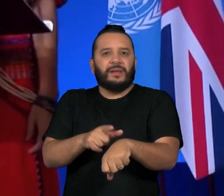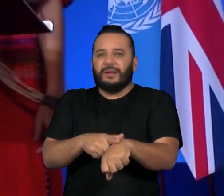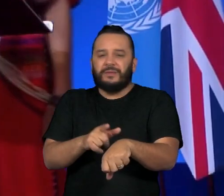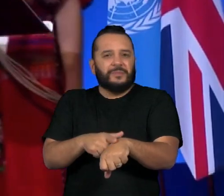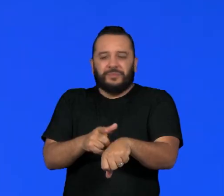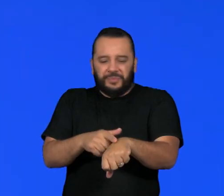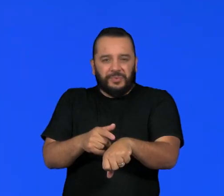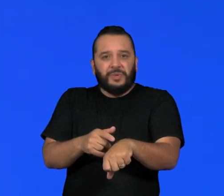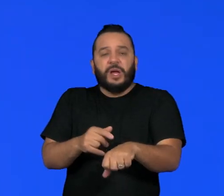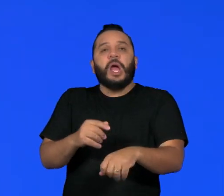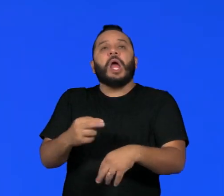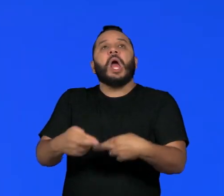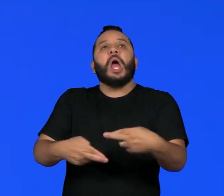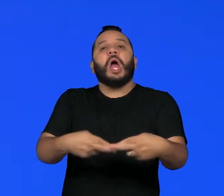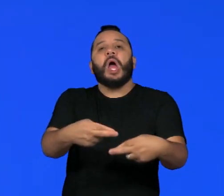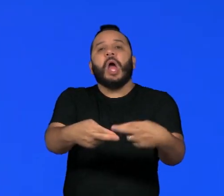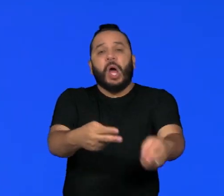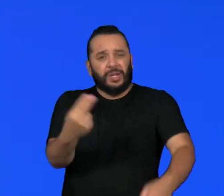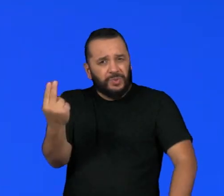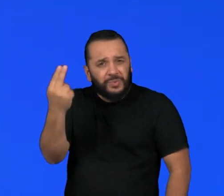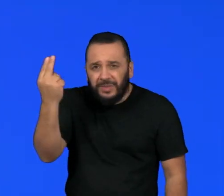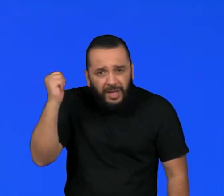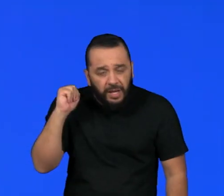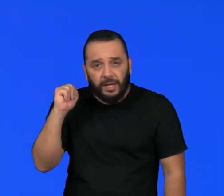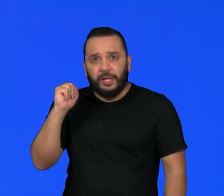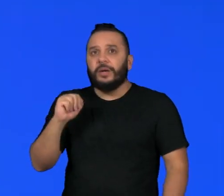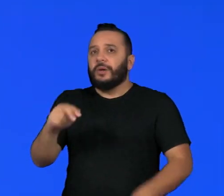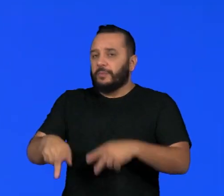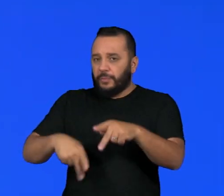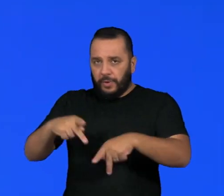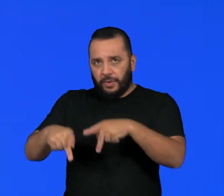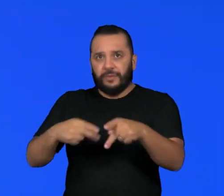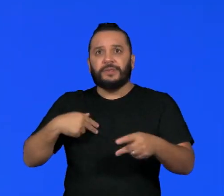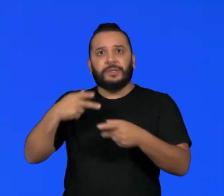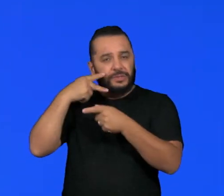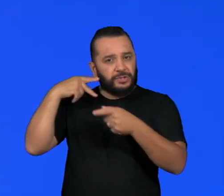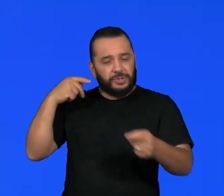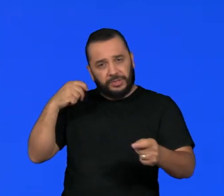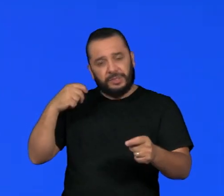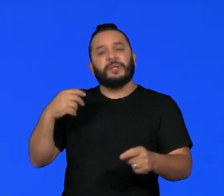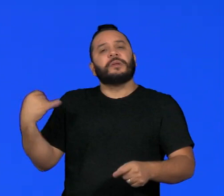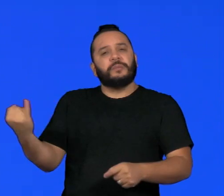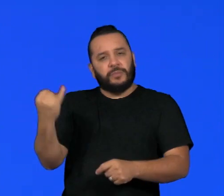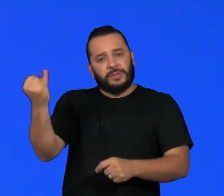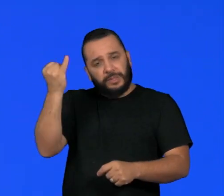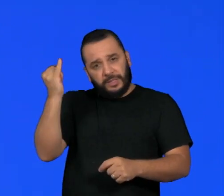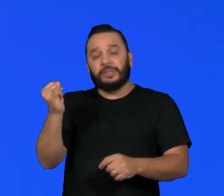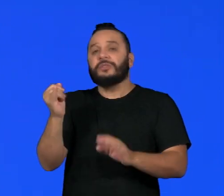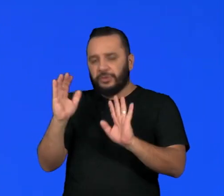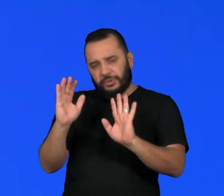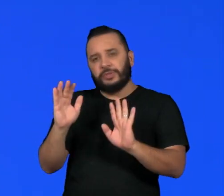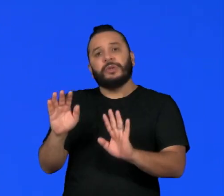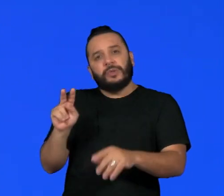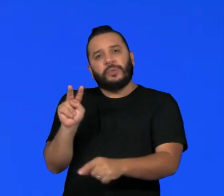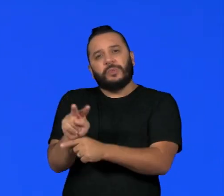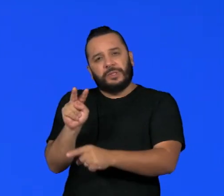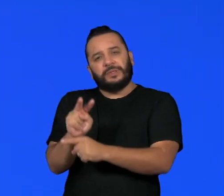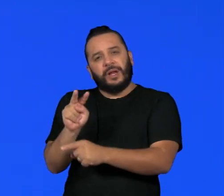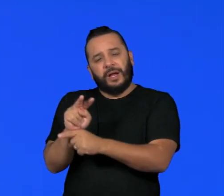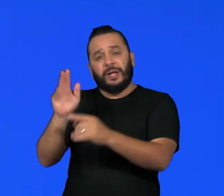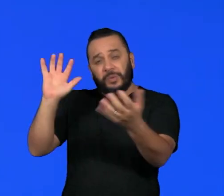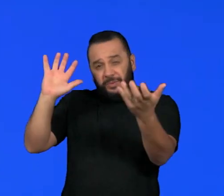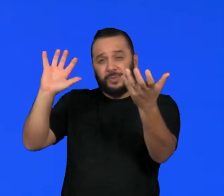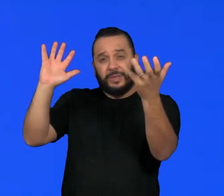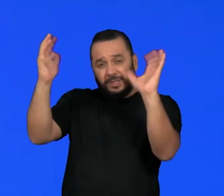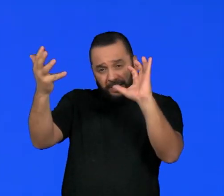povos indígenas estão na linha de frente da emergência climática, por isso devemos estar no centro das decisões